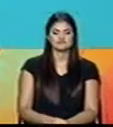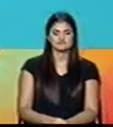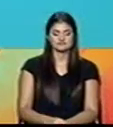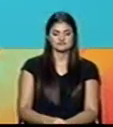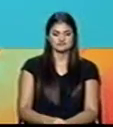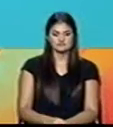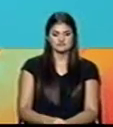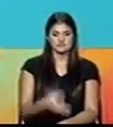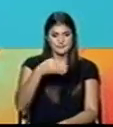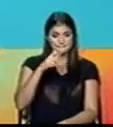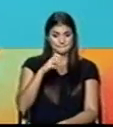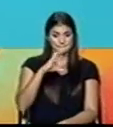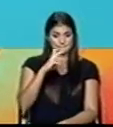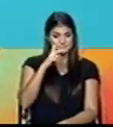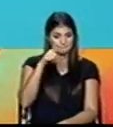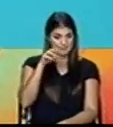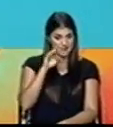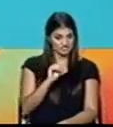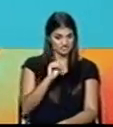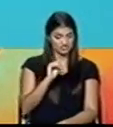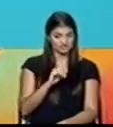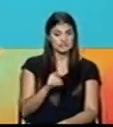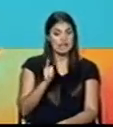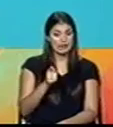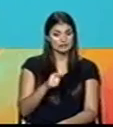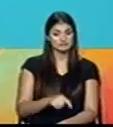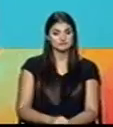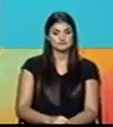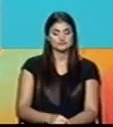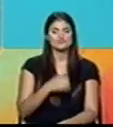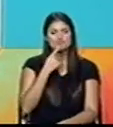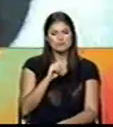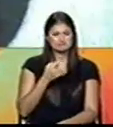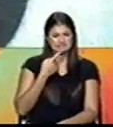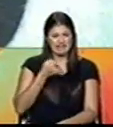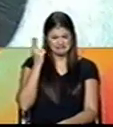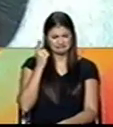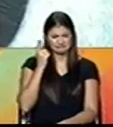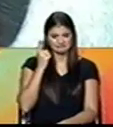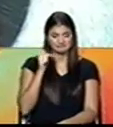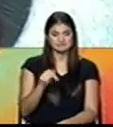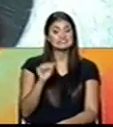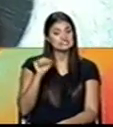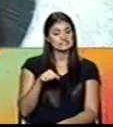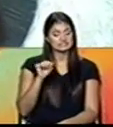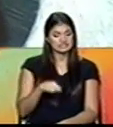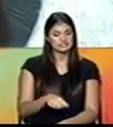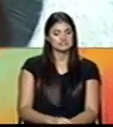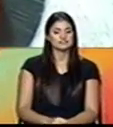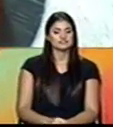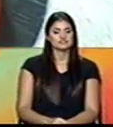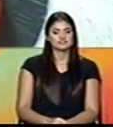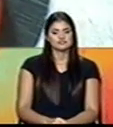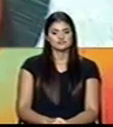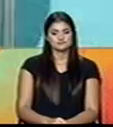gelado maravilhoso de nozes? Ah, estas. Tem esse nome esquisito e feio. Tem. Não conheço um gelado. É só o nome que é